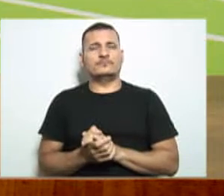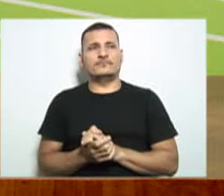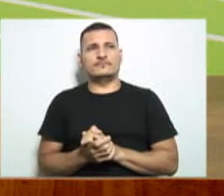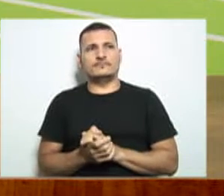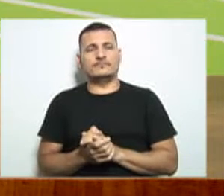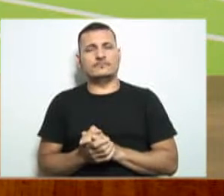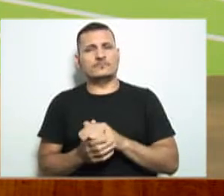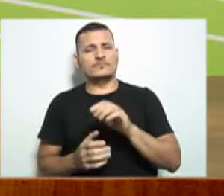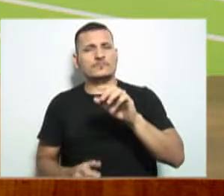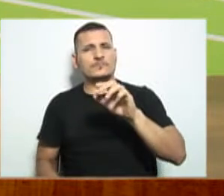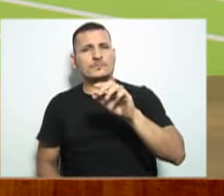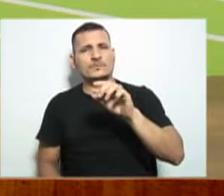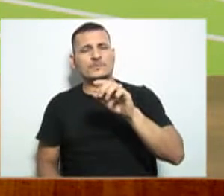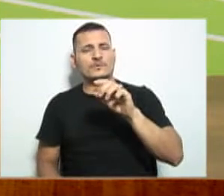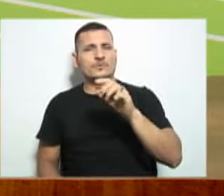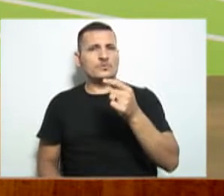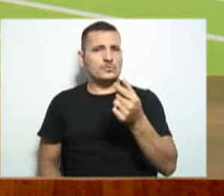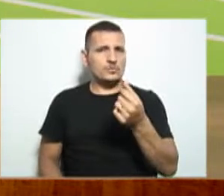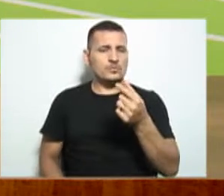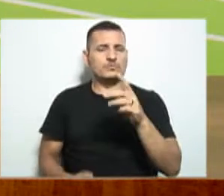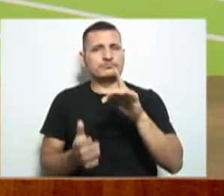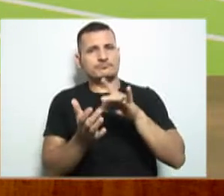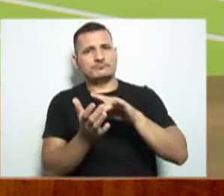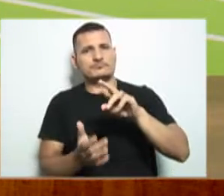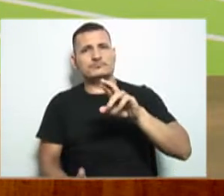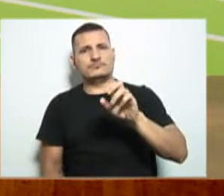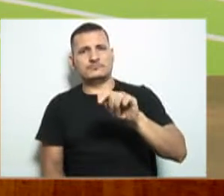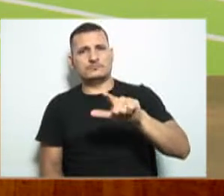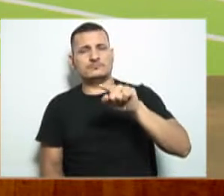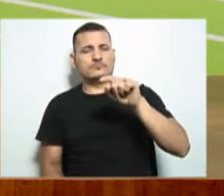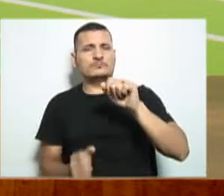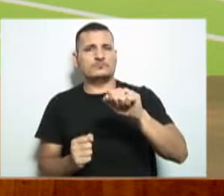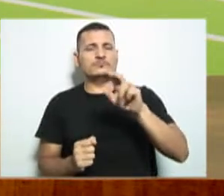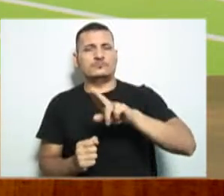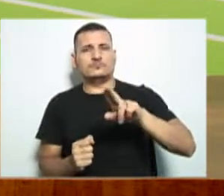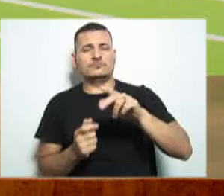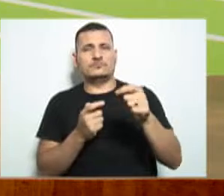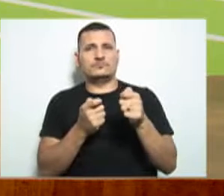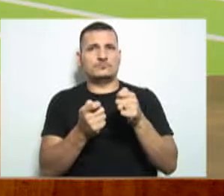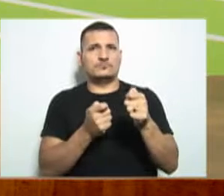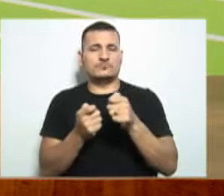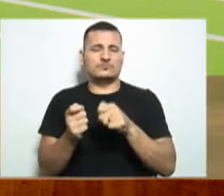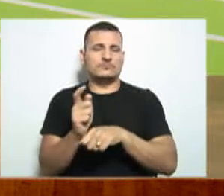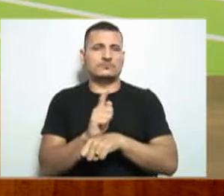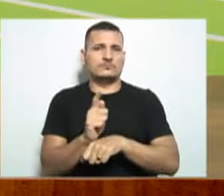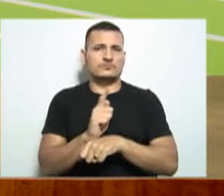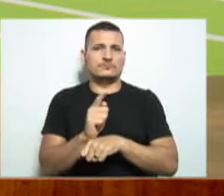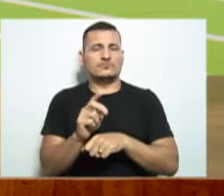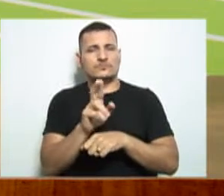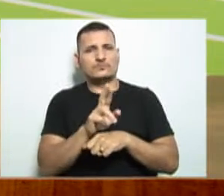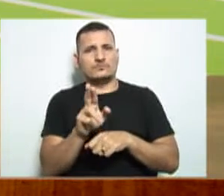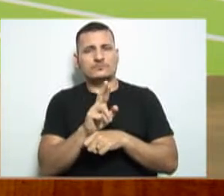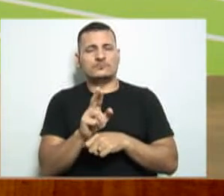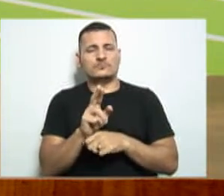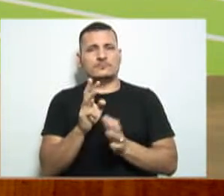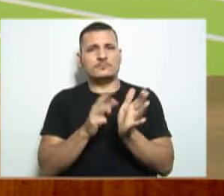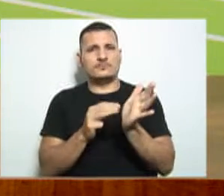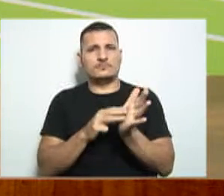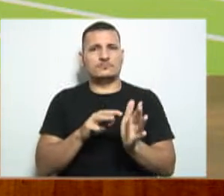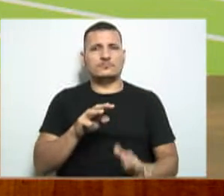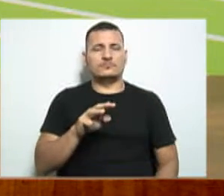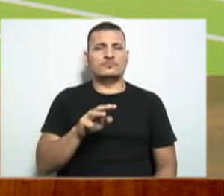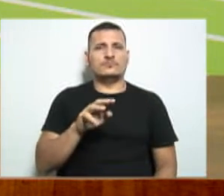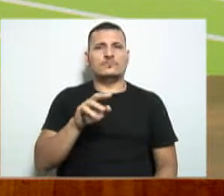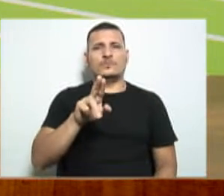sendo lucro real, você pode ainda utilizar controles gerenciais e utilizar o método EPS ou a